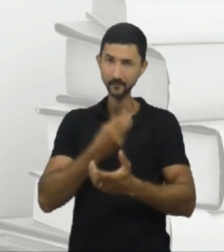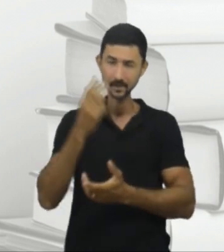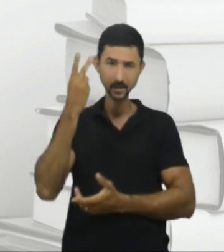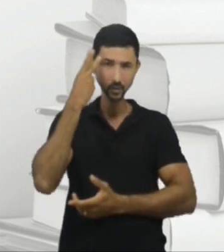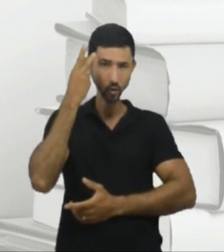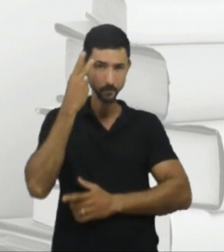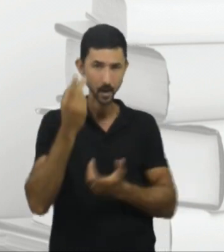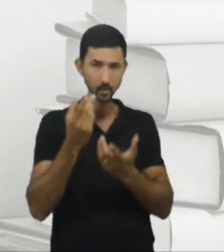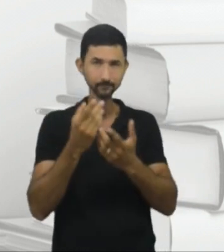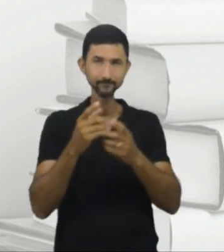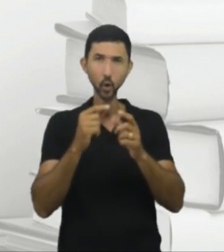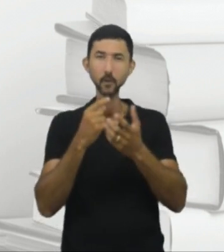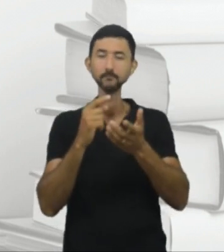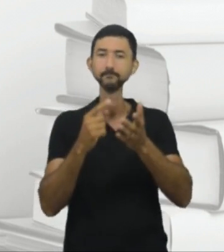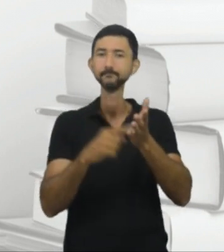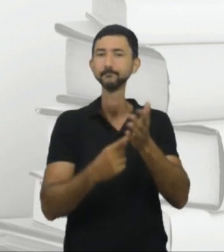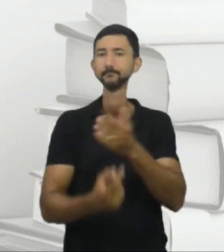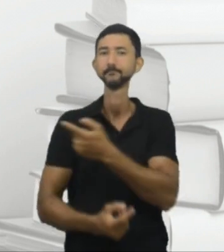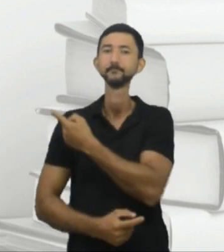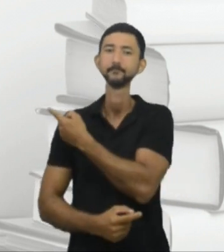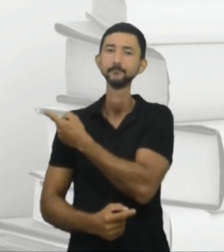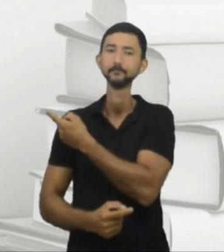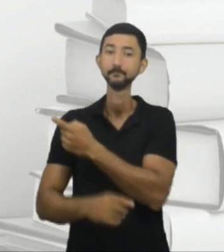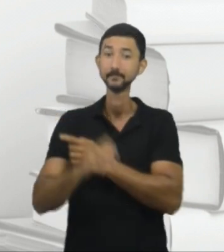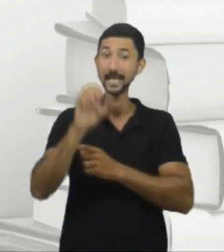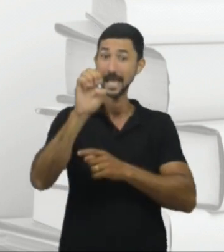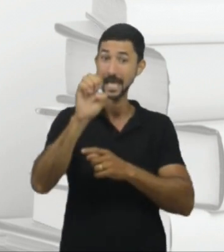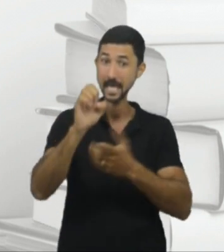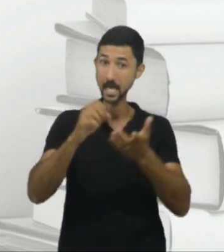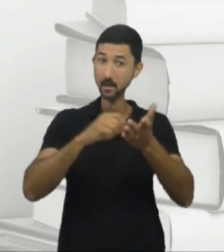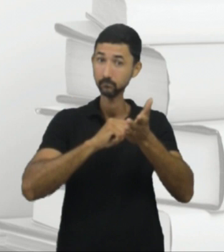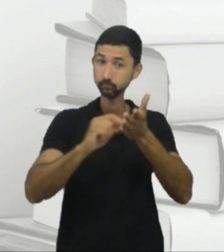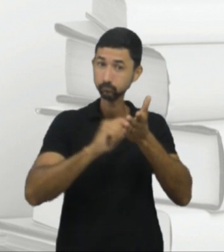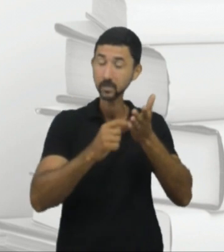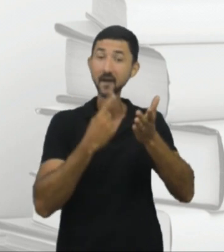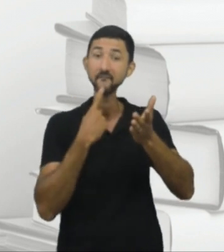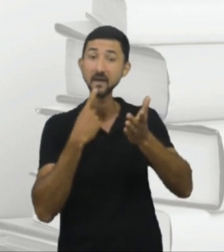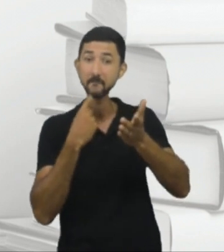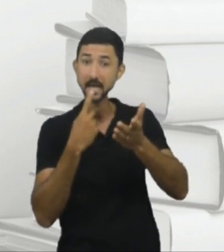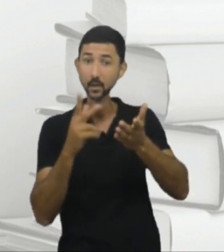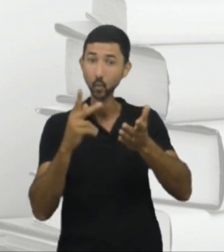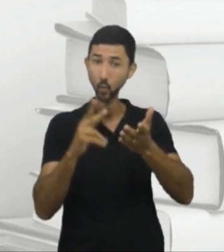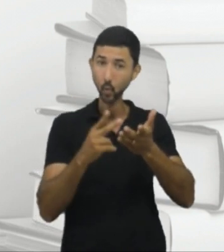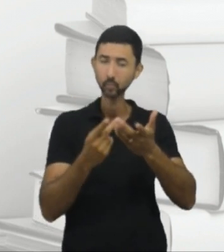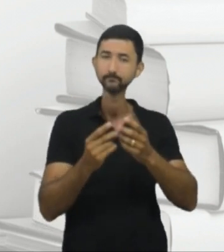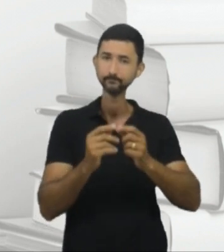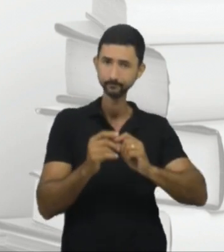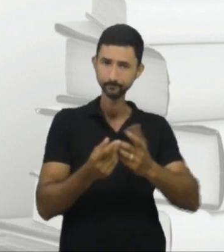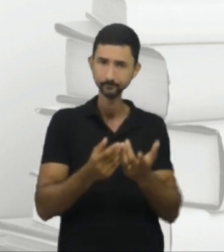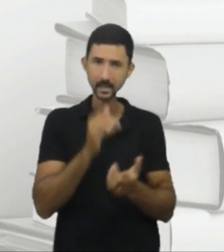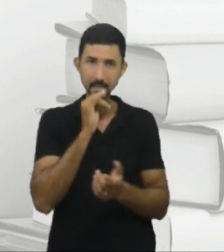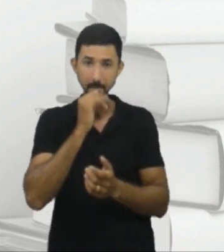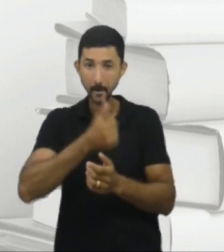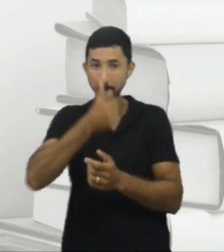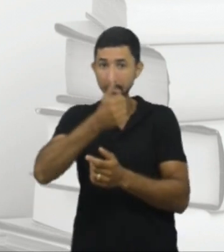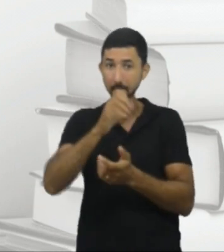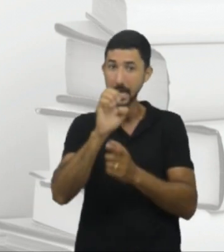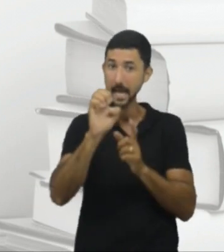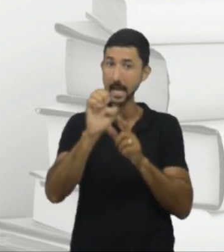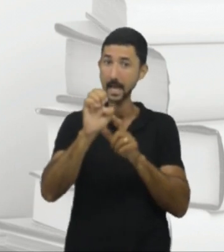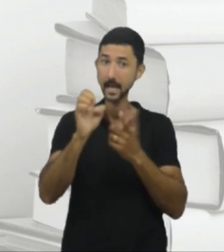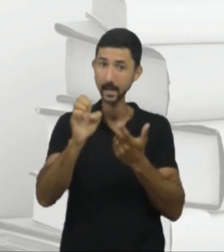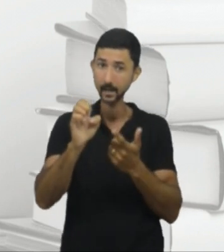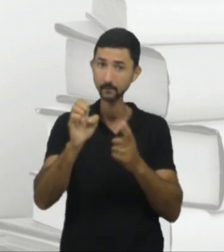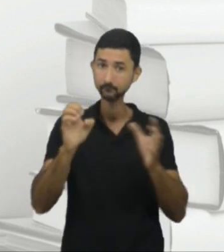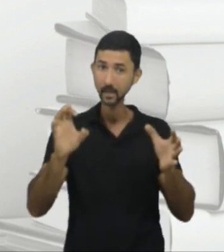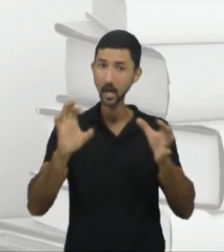ó, esse E que eu tô apontando para você e esse outro E, eles têm papéis diferentes. Esse primeiro, ele